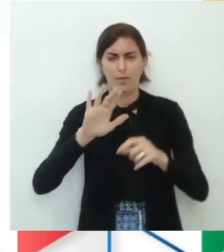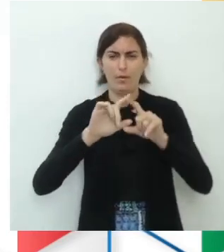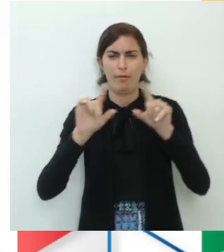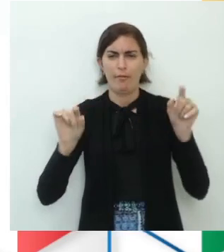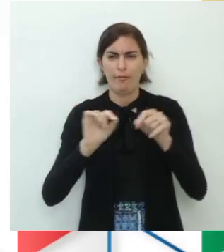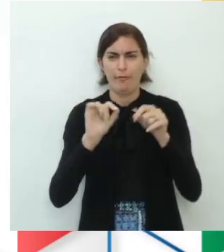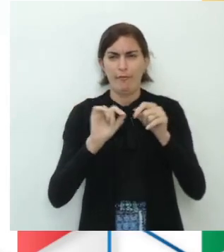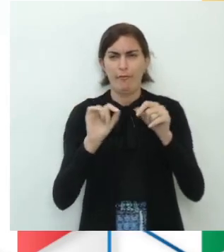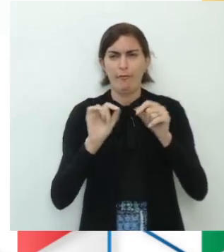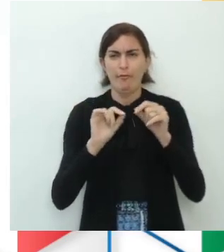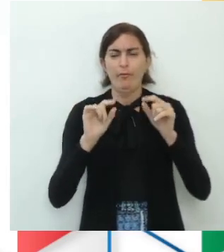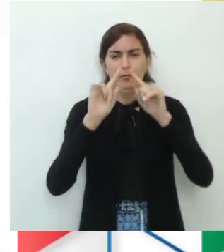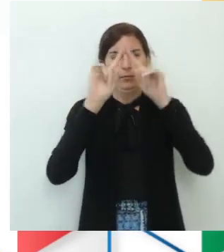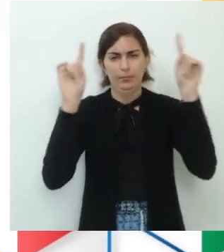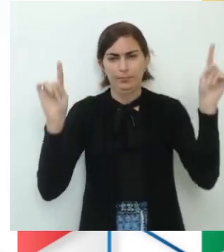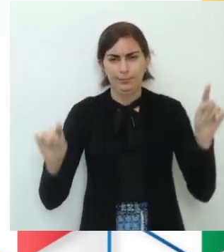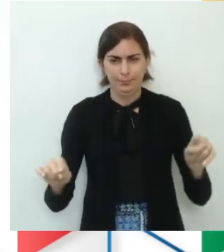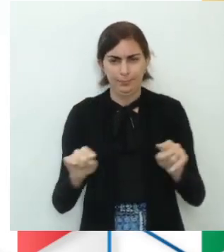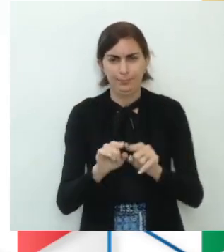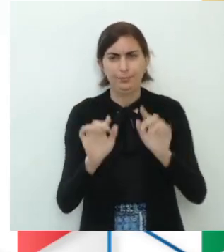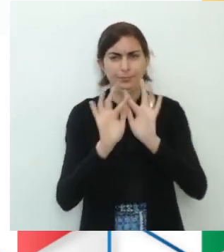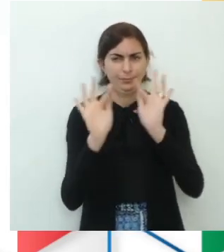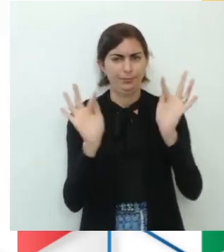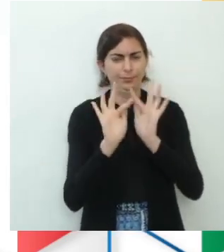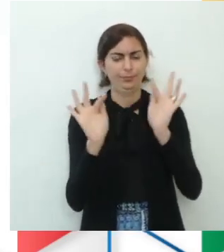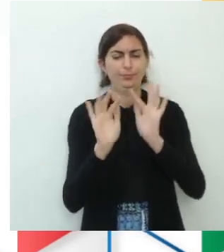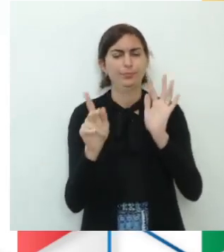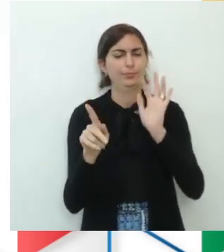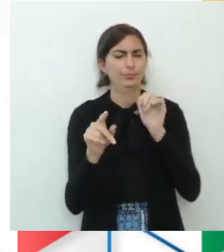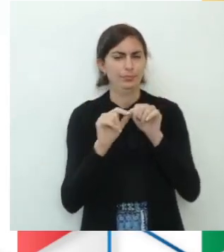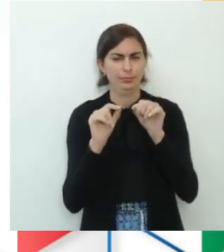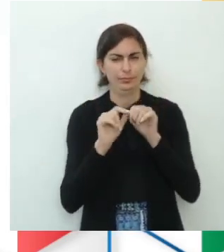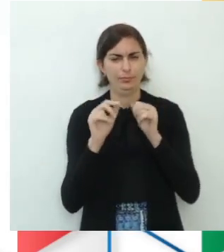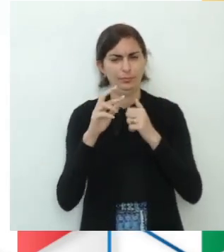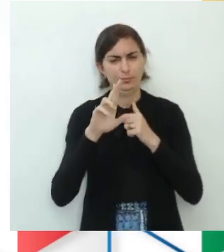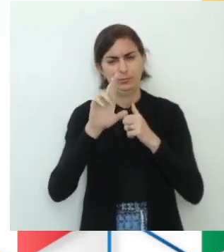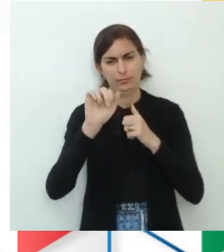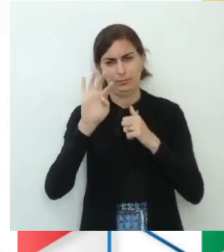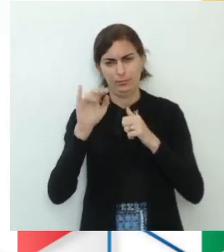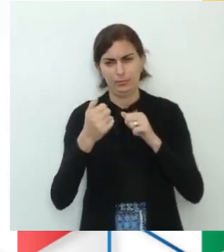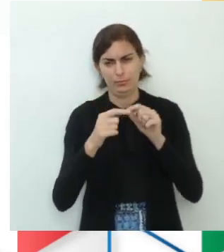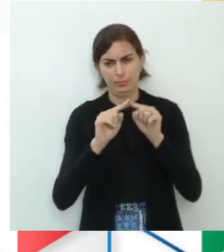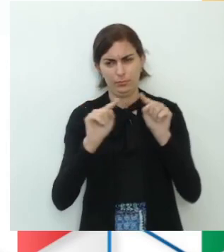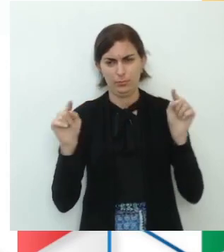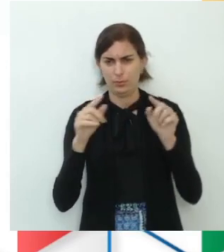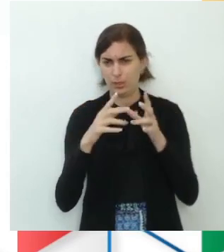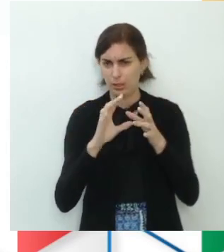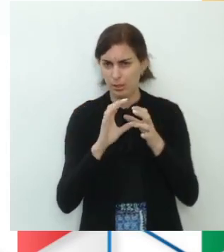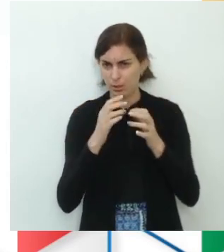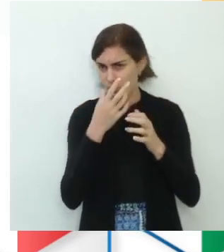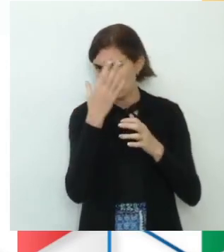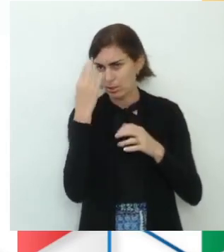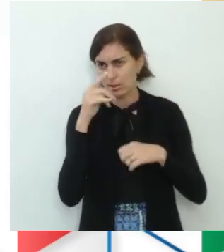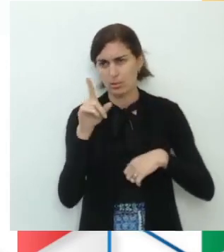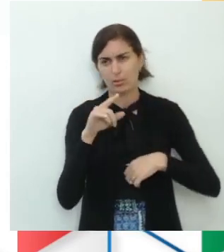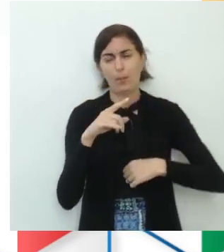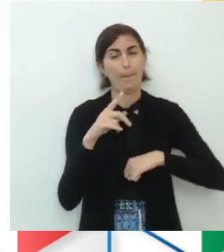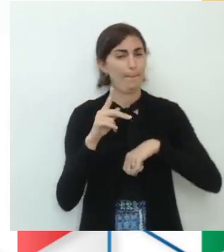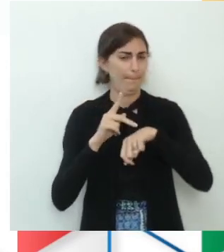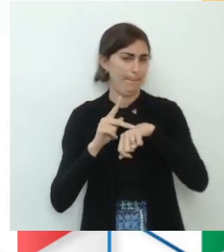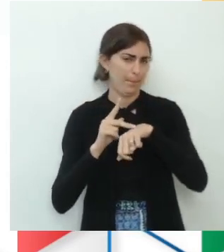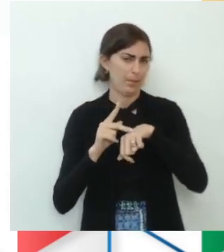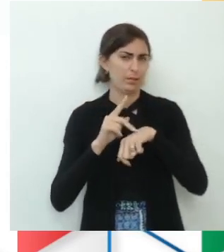por linhas fechadas simples, composta por segmentos de reta. Não esquece desse detalhe que está em negrito aí, ó.